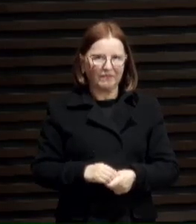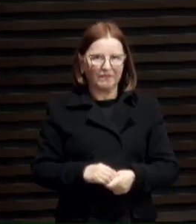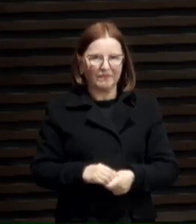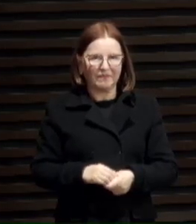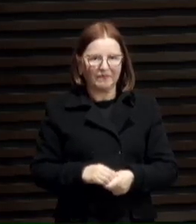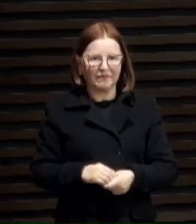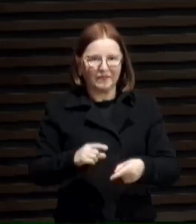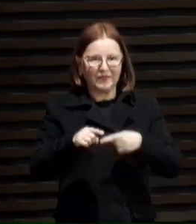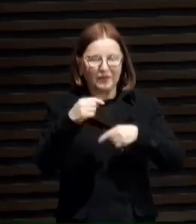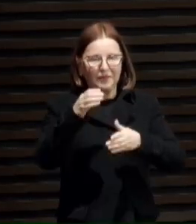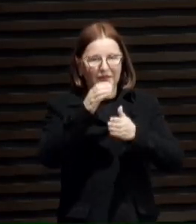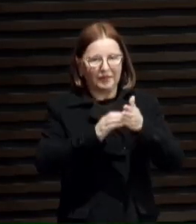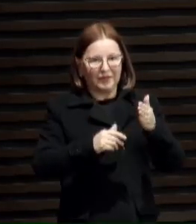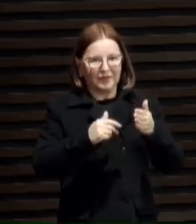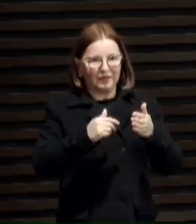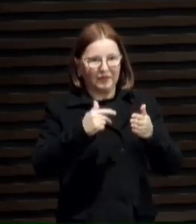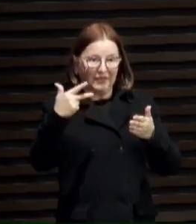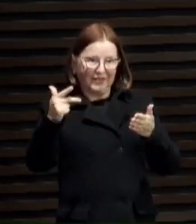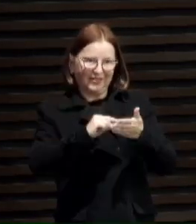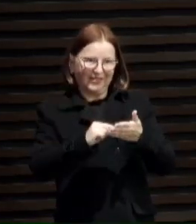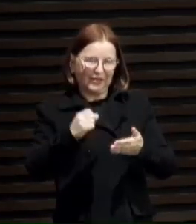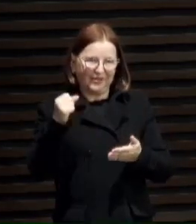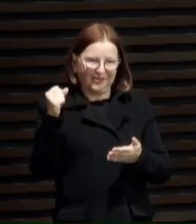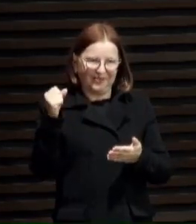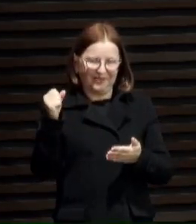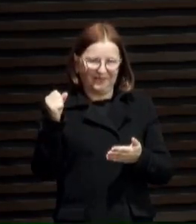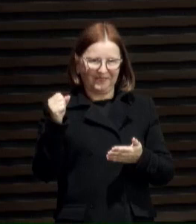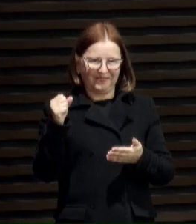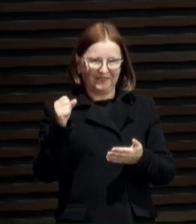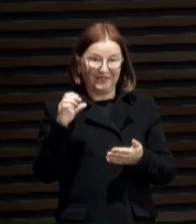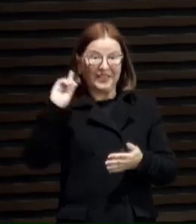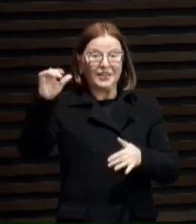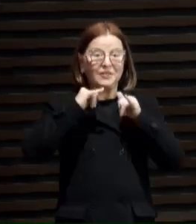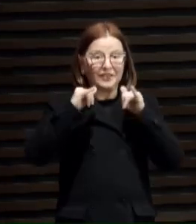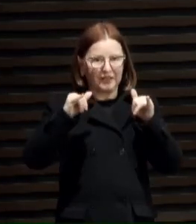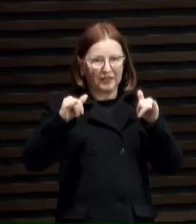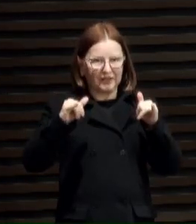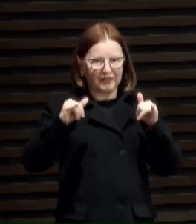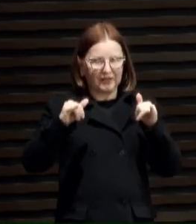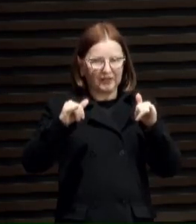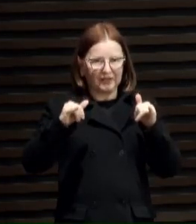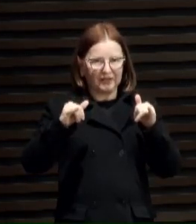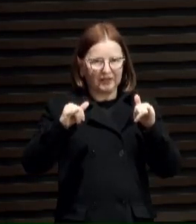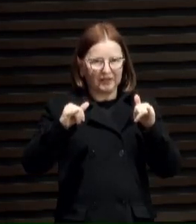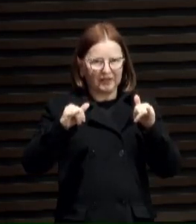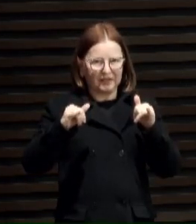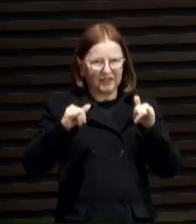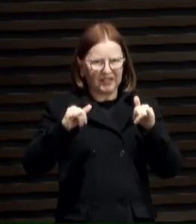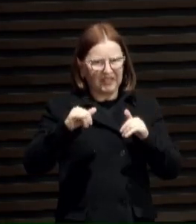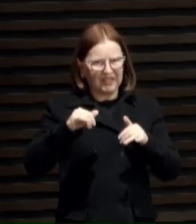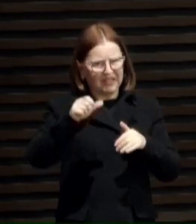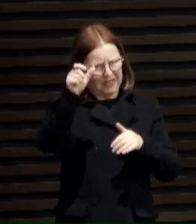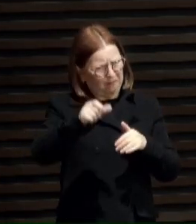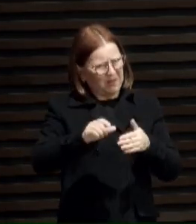no capítulo 3, verso 8, Deus diz assim, roubará o homem a Deus?